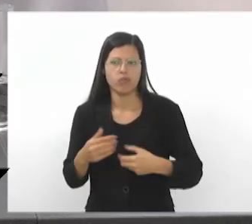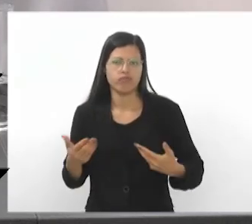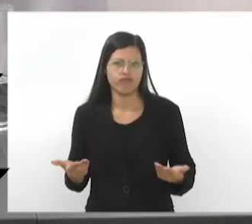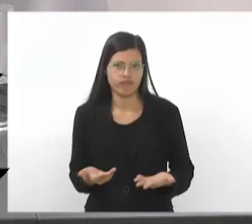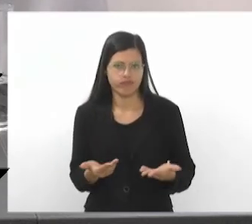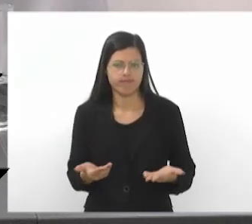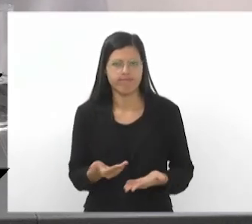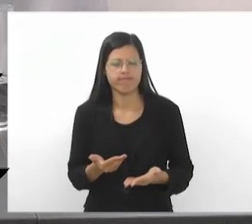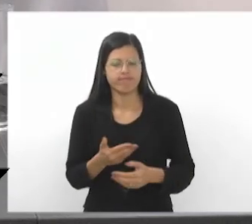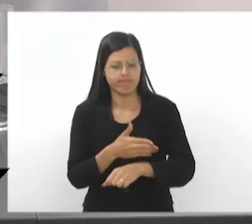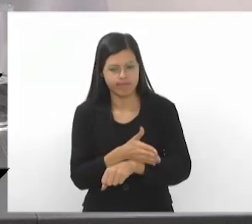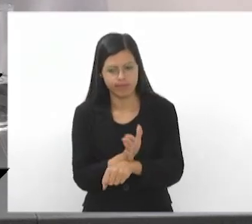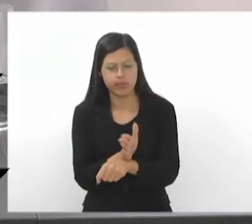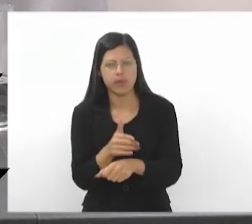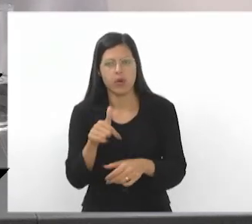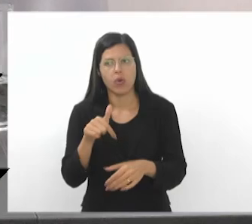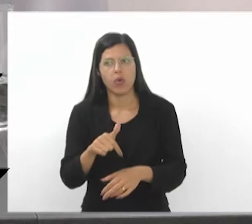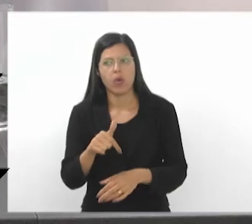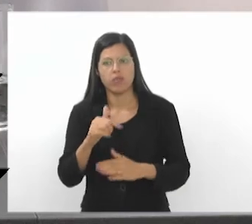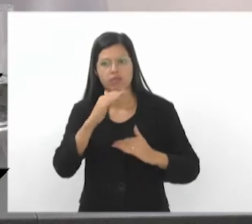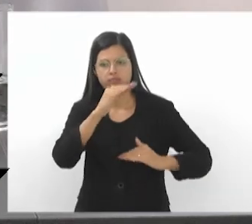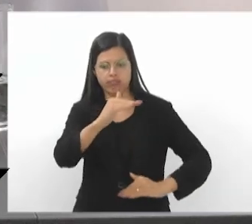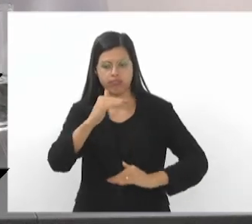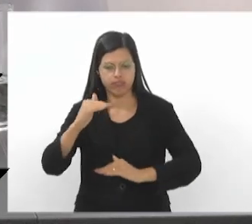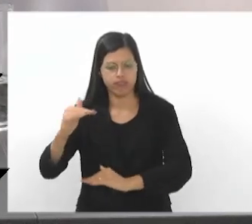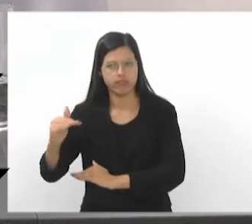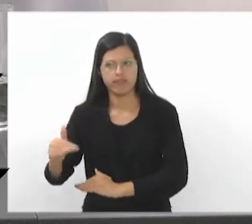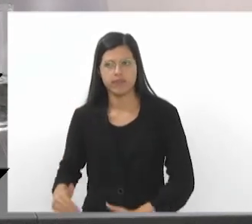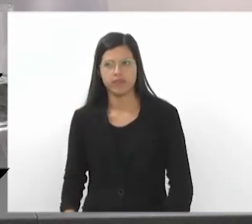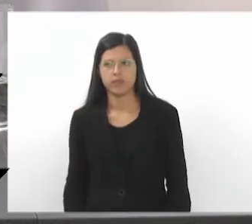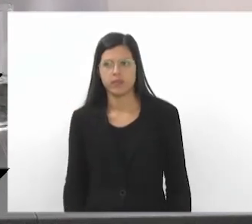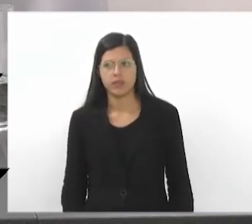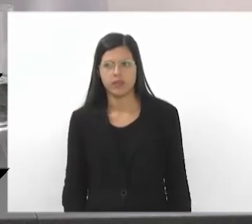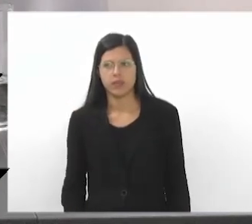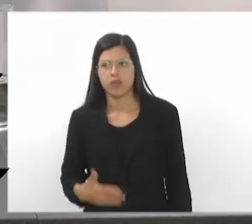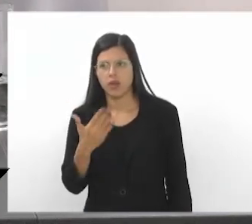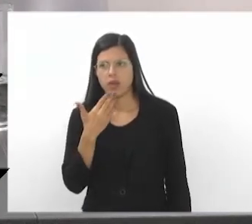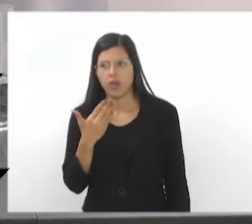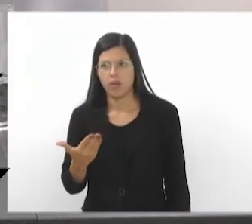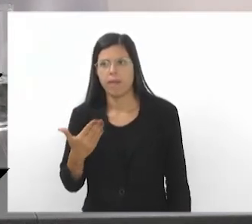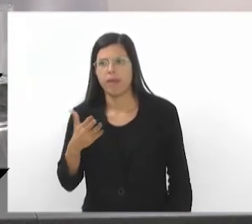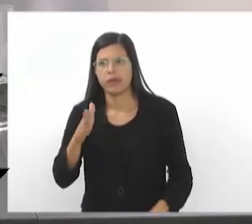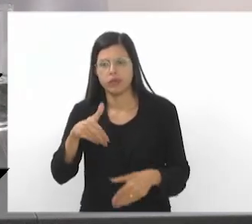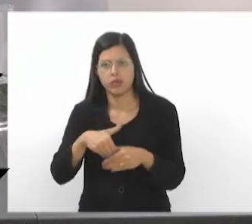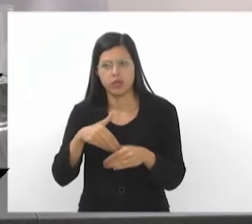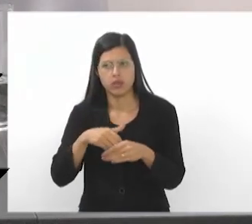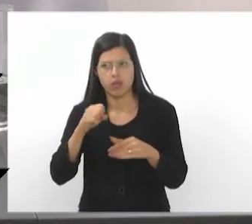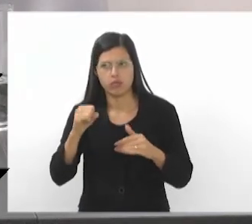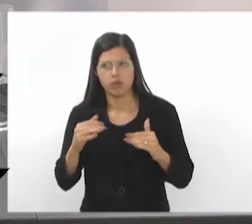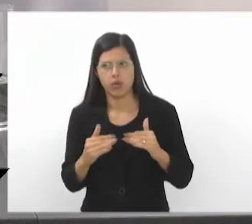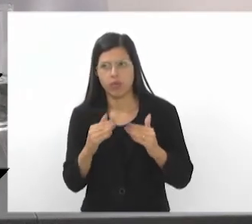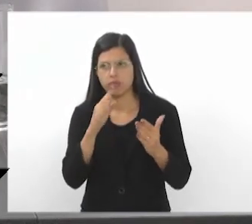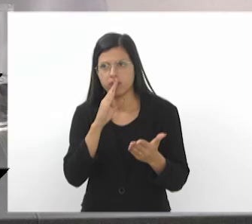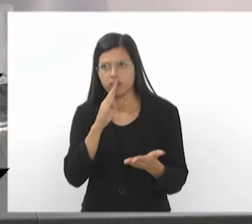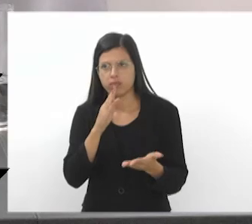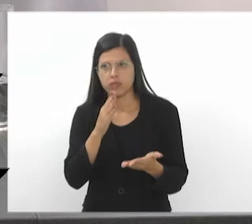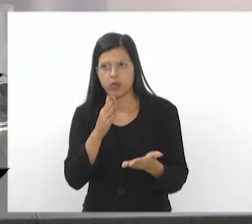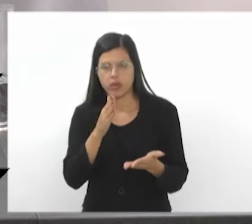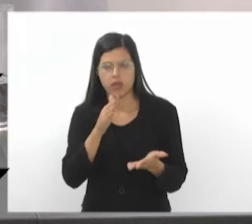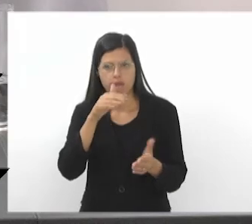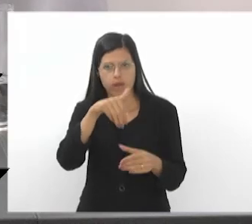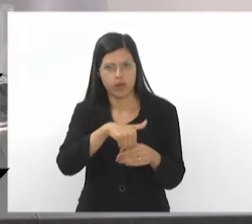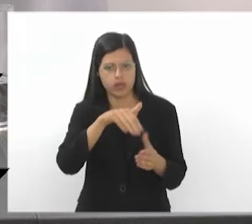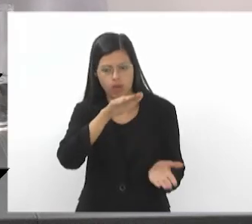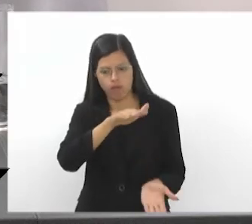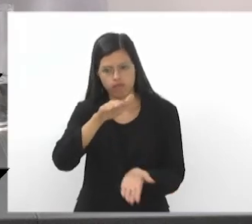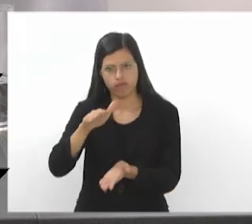aos blocos, portanto, peço anuência do plenário para votação em bloco. Os senhores que aprovam a votação de bloco,